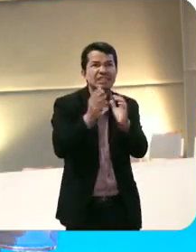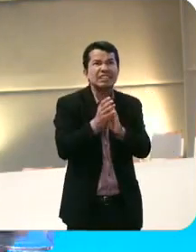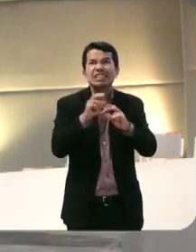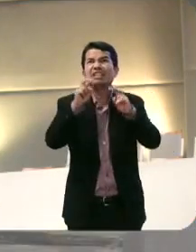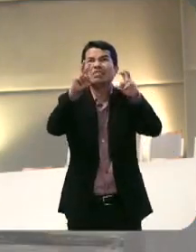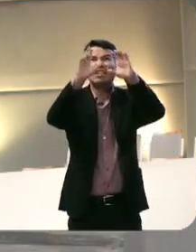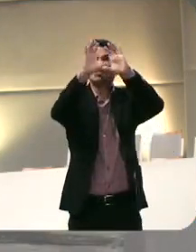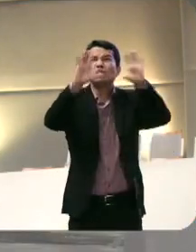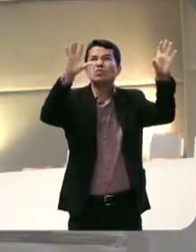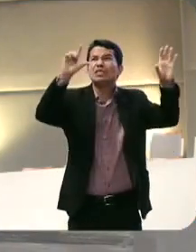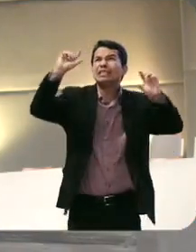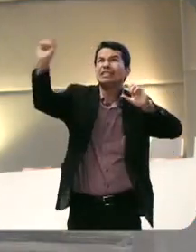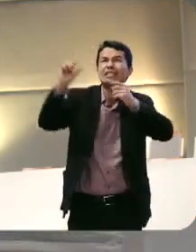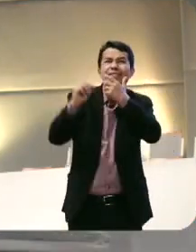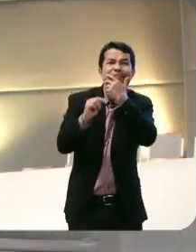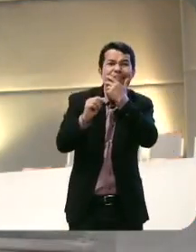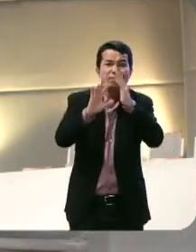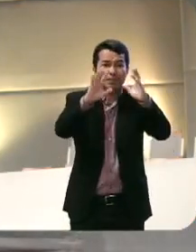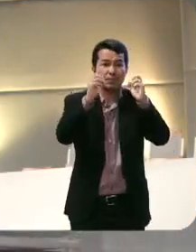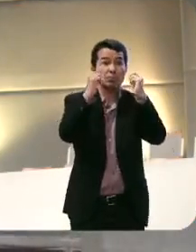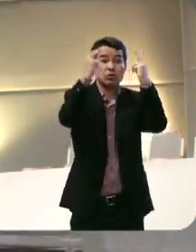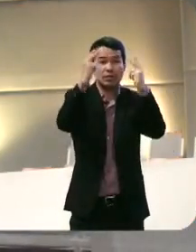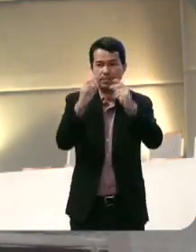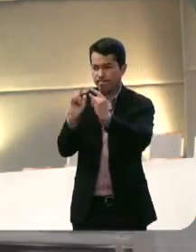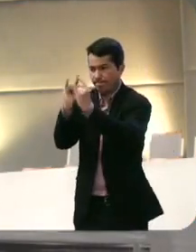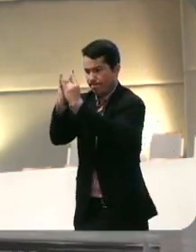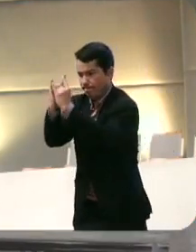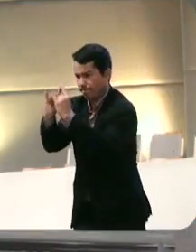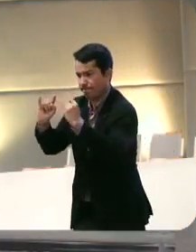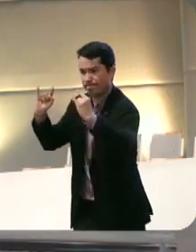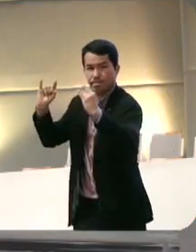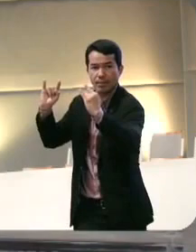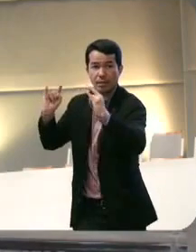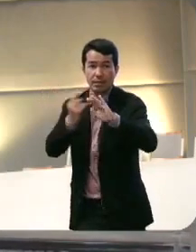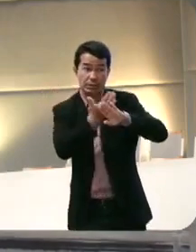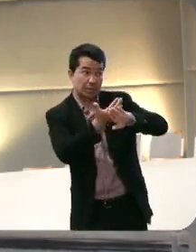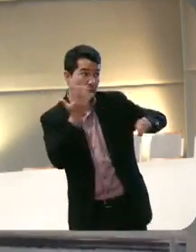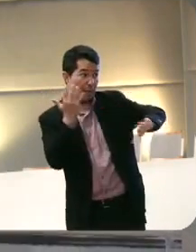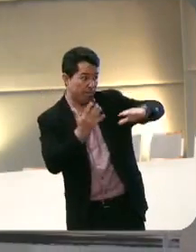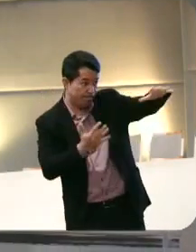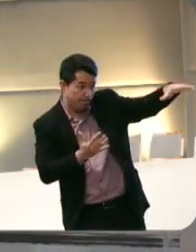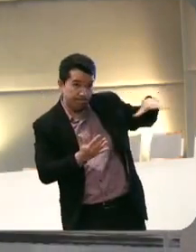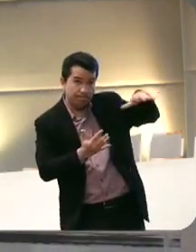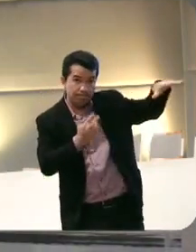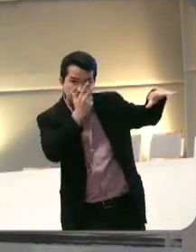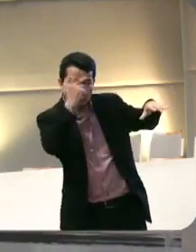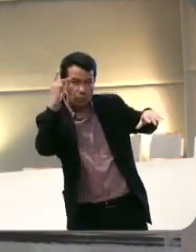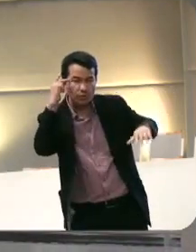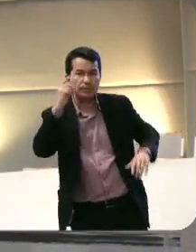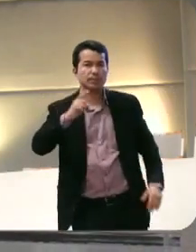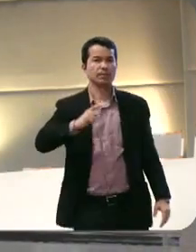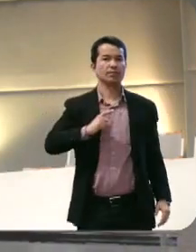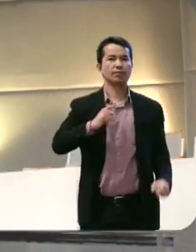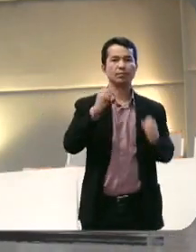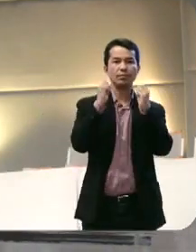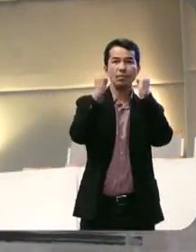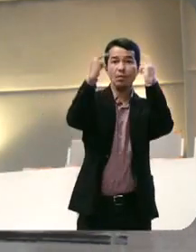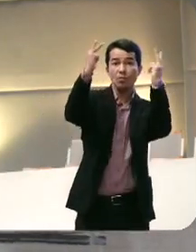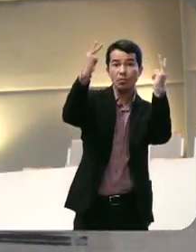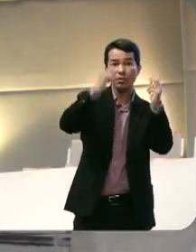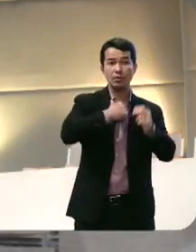ele faz isso, faz a tenda. E em determinada hora do dia, creio que pela manhã, Moisés saía até